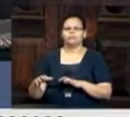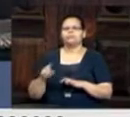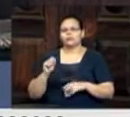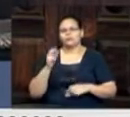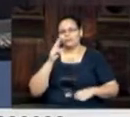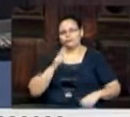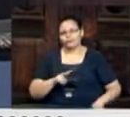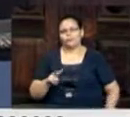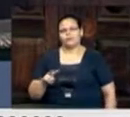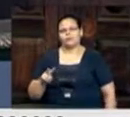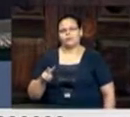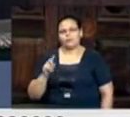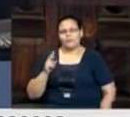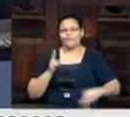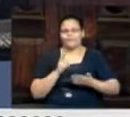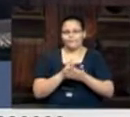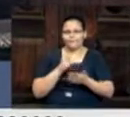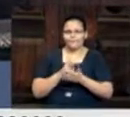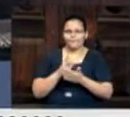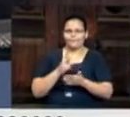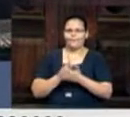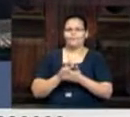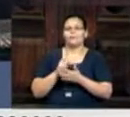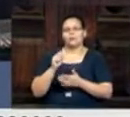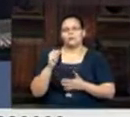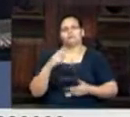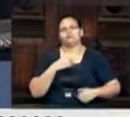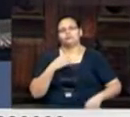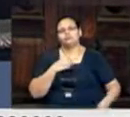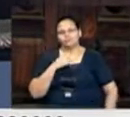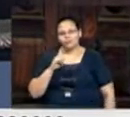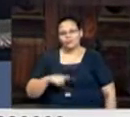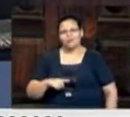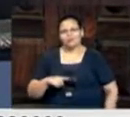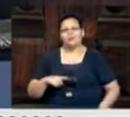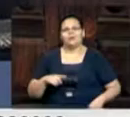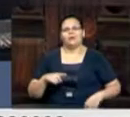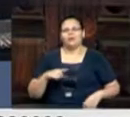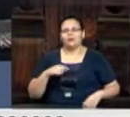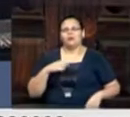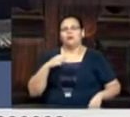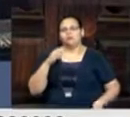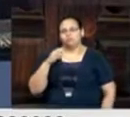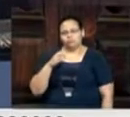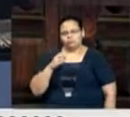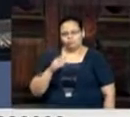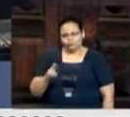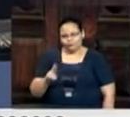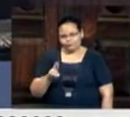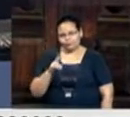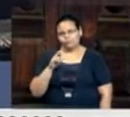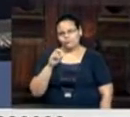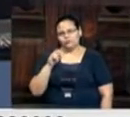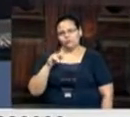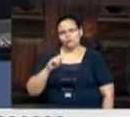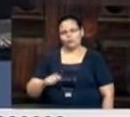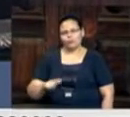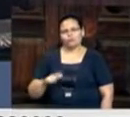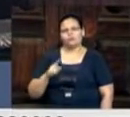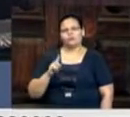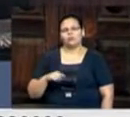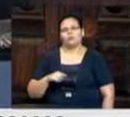se ver na mesma situação de descrédito. Doutor Sadinoel, deputada Tia Ju, veja aqui o prefeito Valber, reeleito